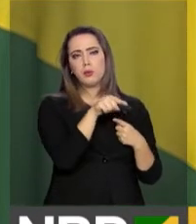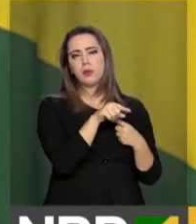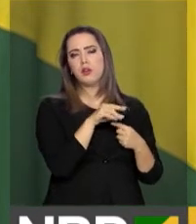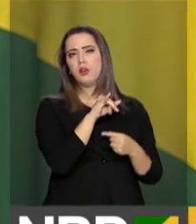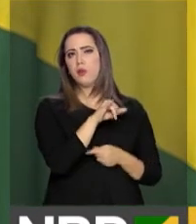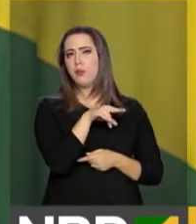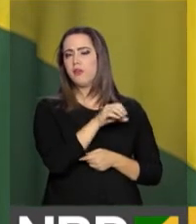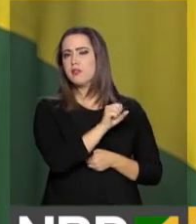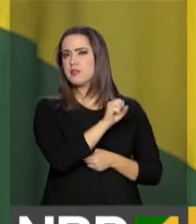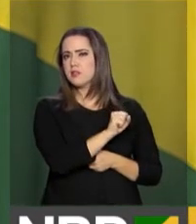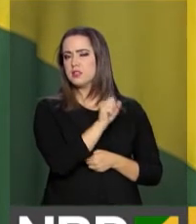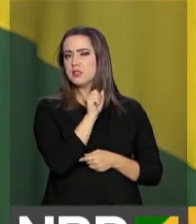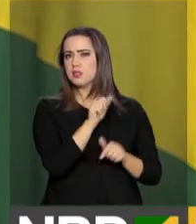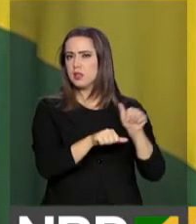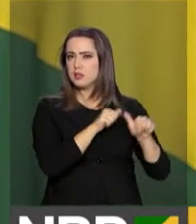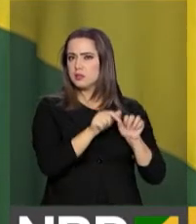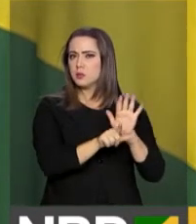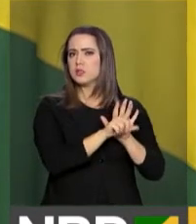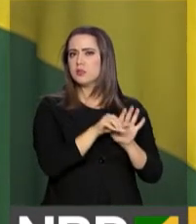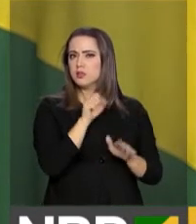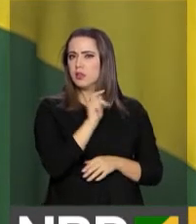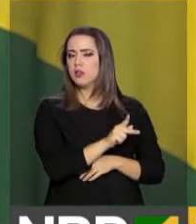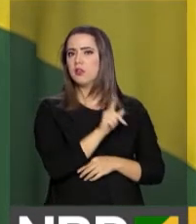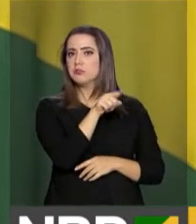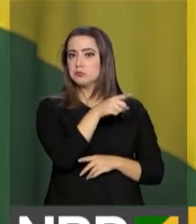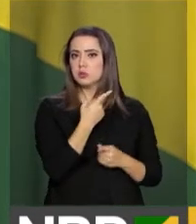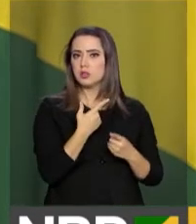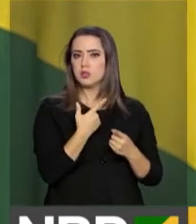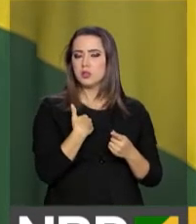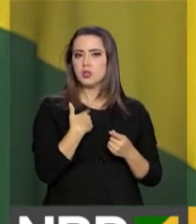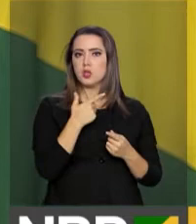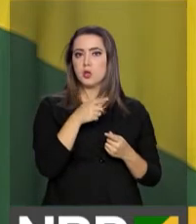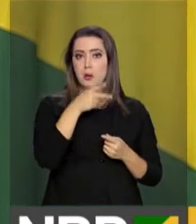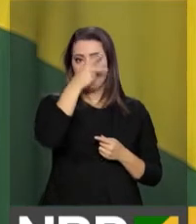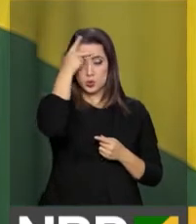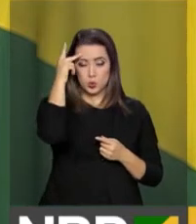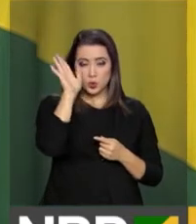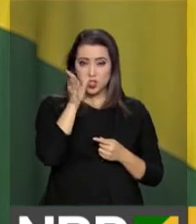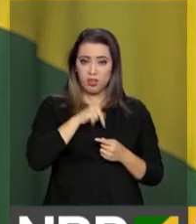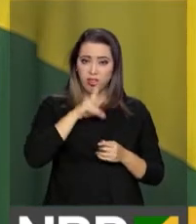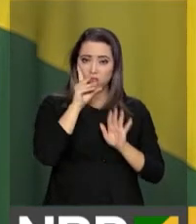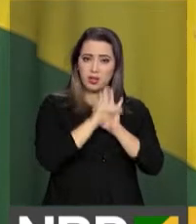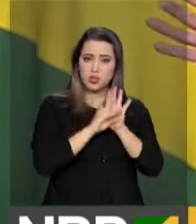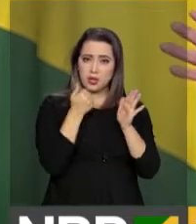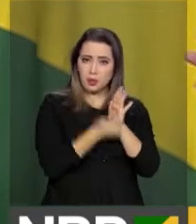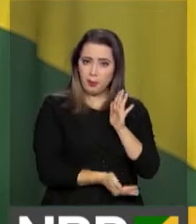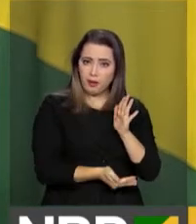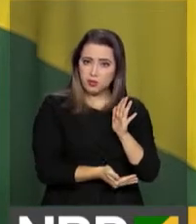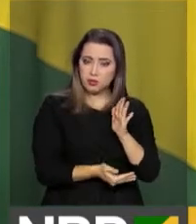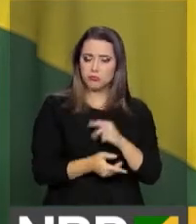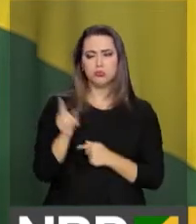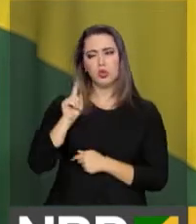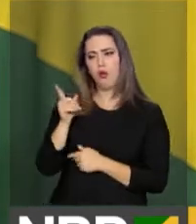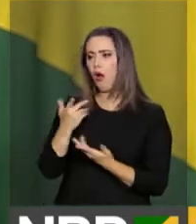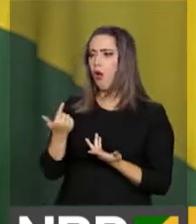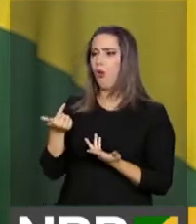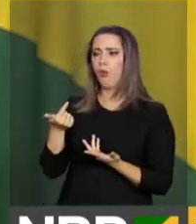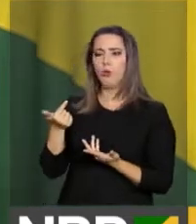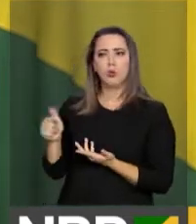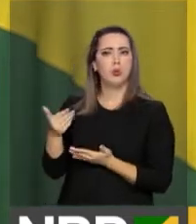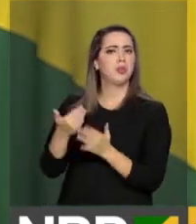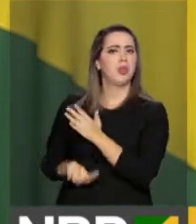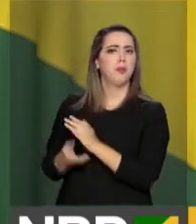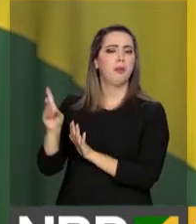da previdência a impede o direito adquirido elimina o direito adquirido não do direito adquirido